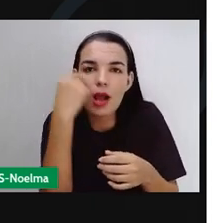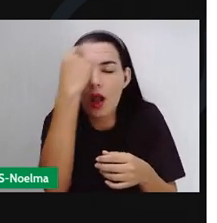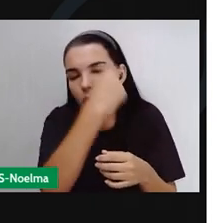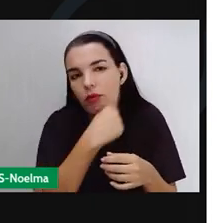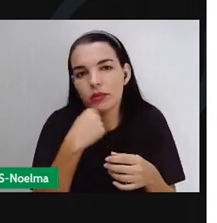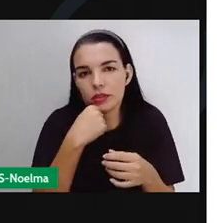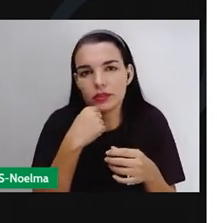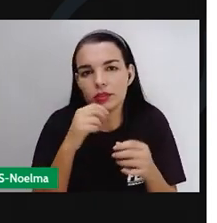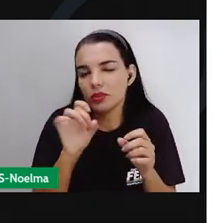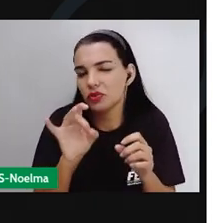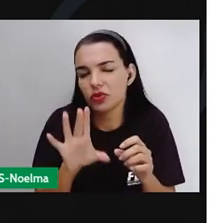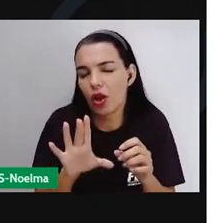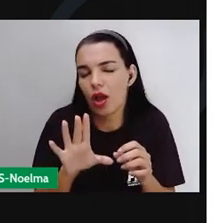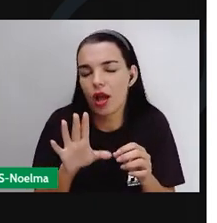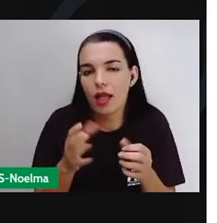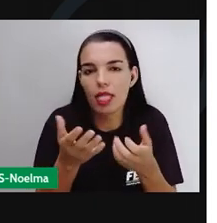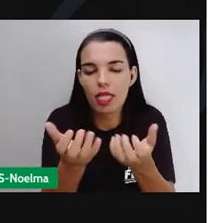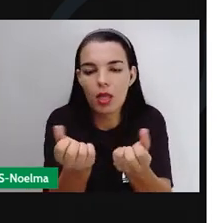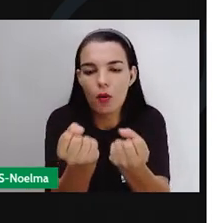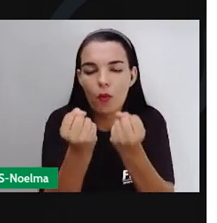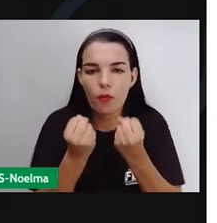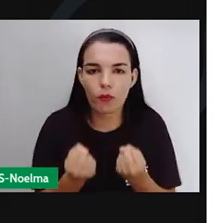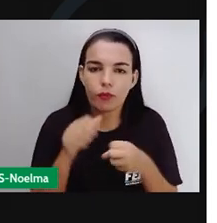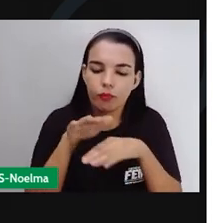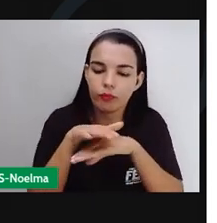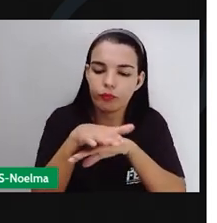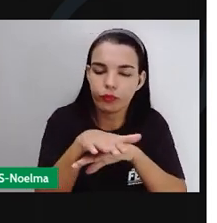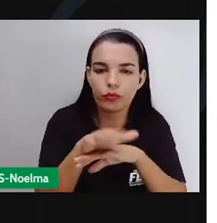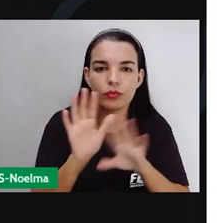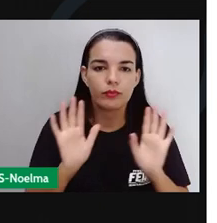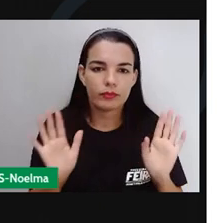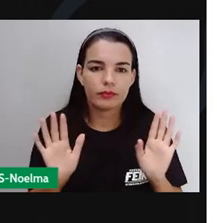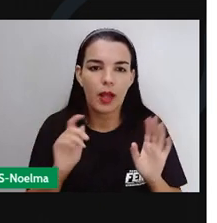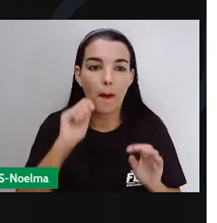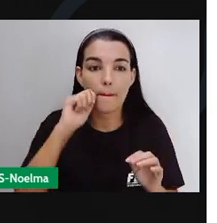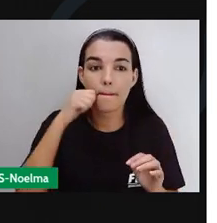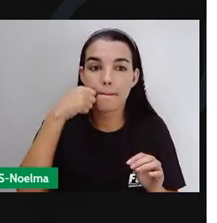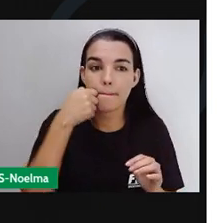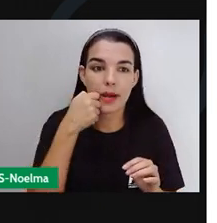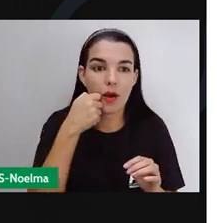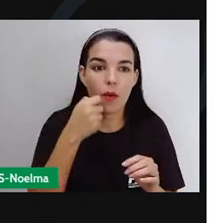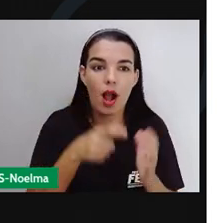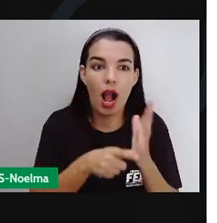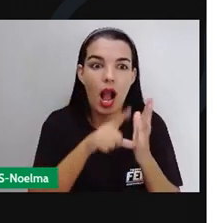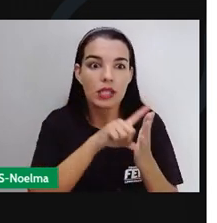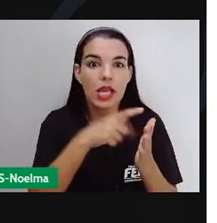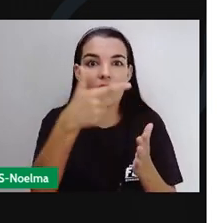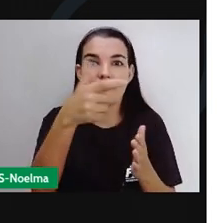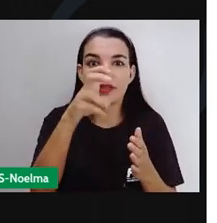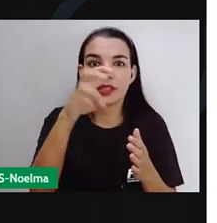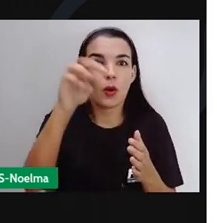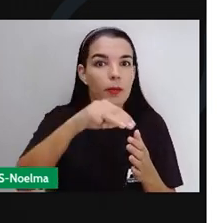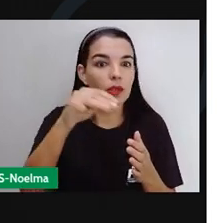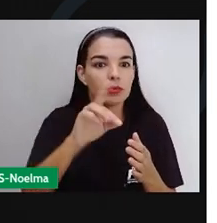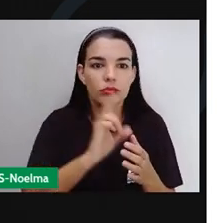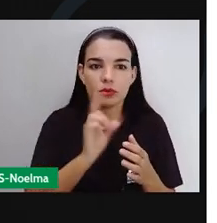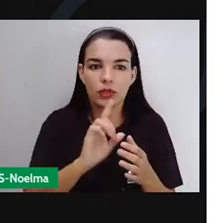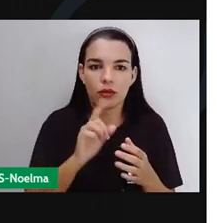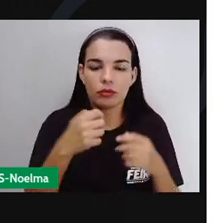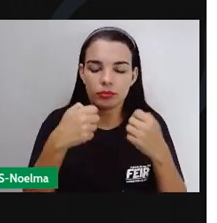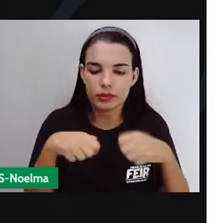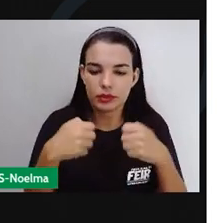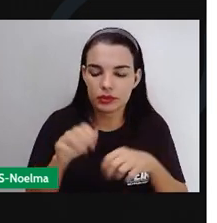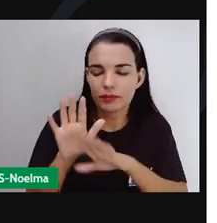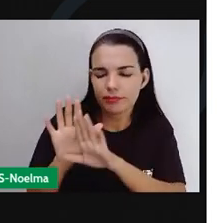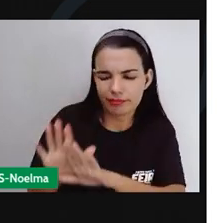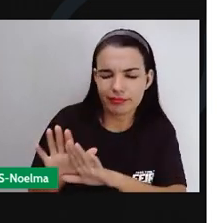cada aparelho, de cada marca de forno, então não se apegue a isso. Nenhum pão assa em menos de 25 minutos, então pelo menos 25 minutos você deixa ele quietinho lá. Depois